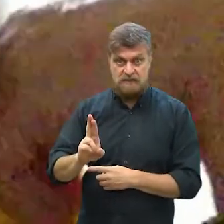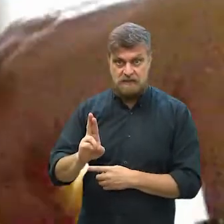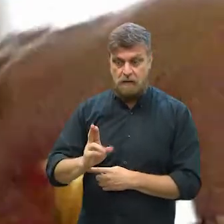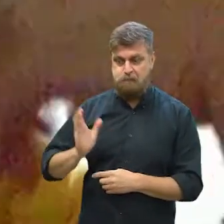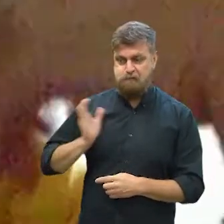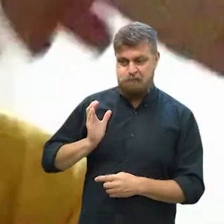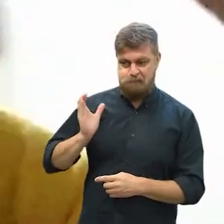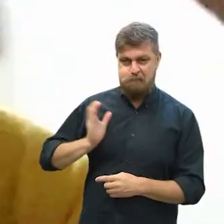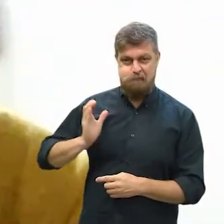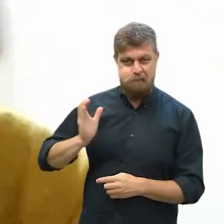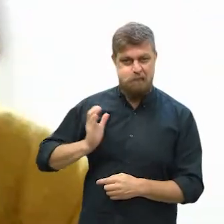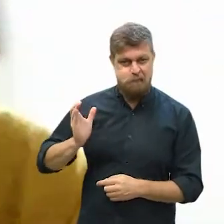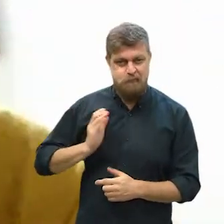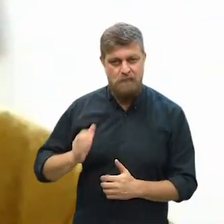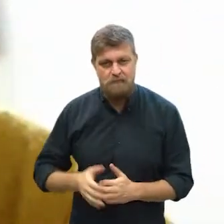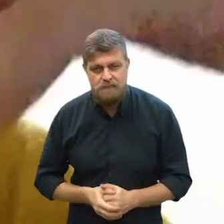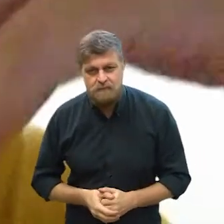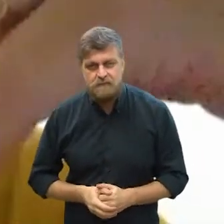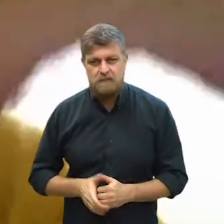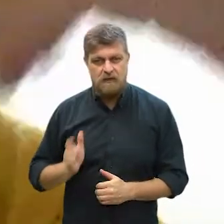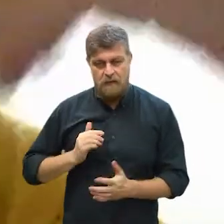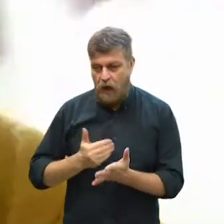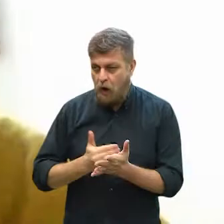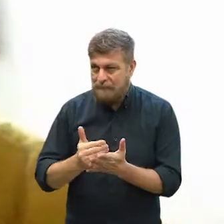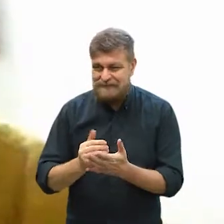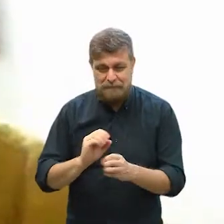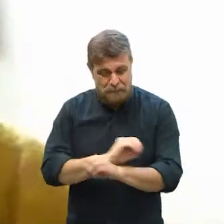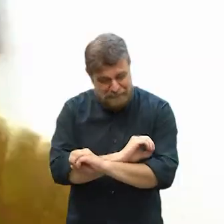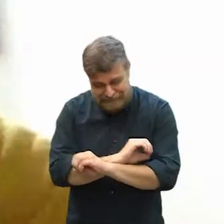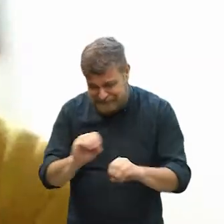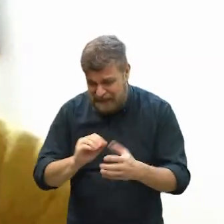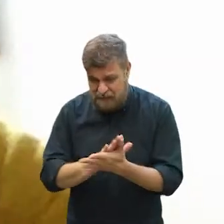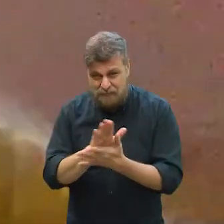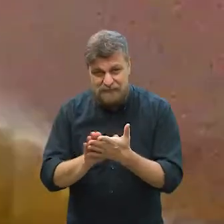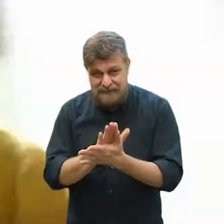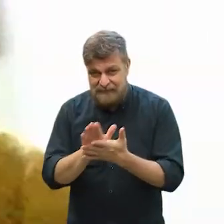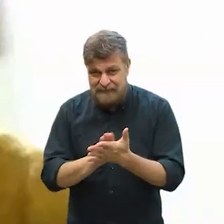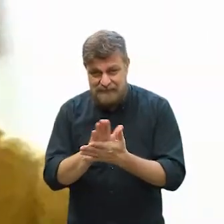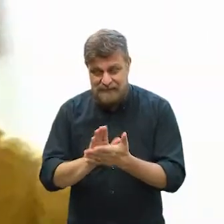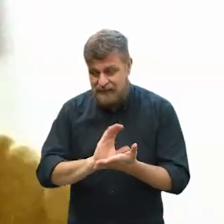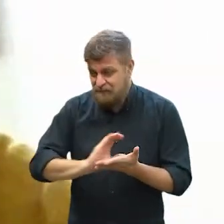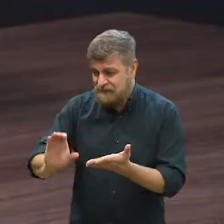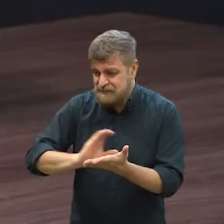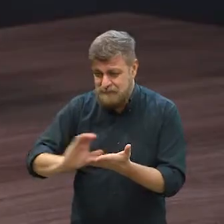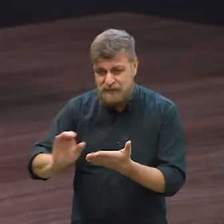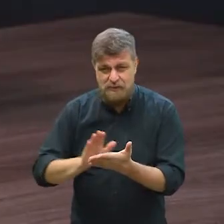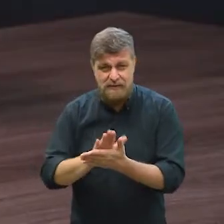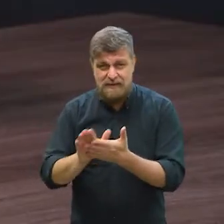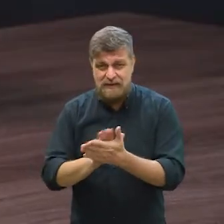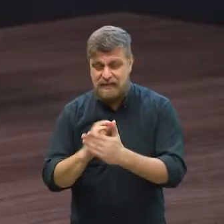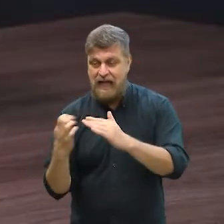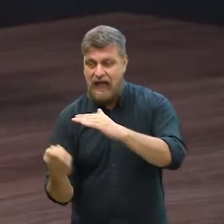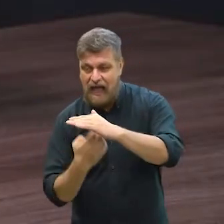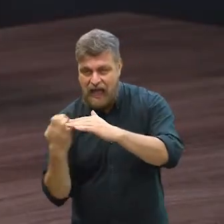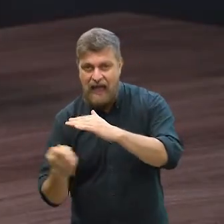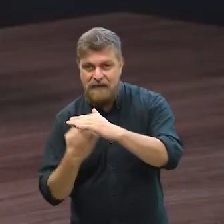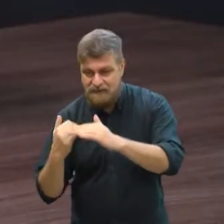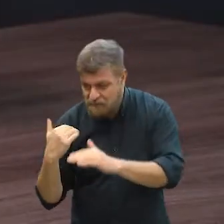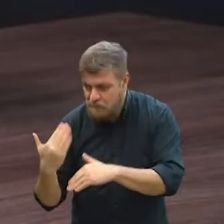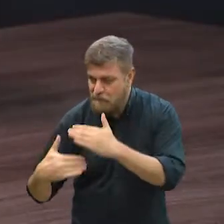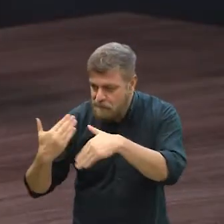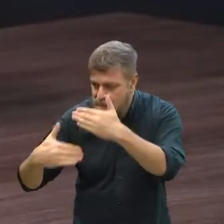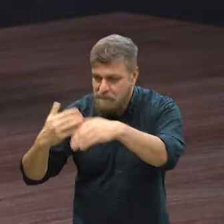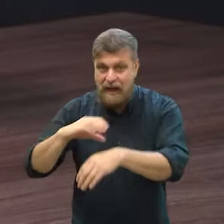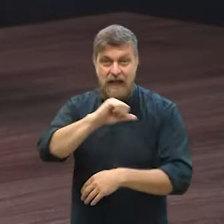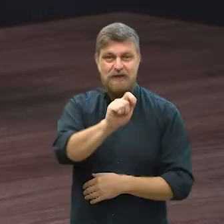gente, mas foi muito, tipo, do zero mesmo, do zero ao meio milhão, sem qualquer tipo de investimento. A empresa, ela cresceu, se auto-investiu